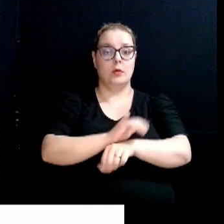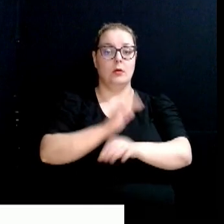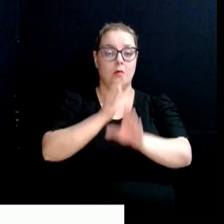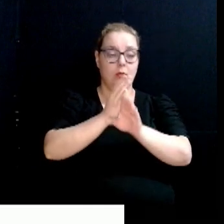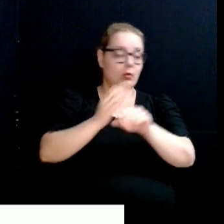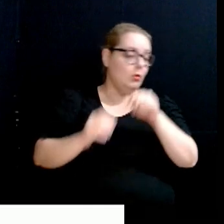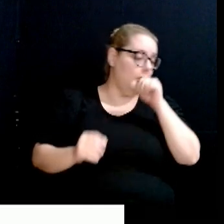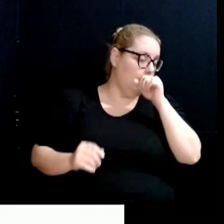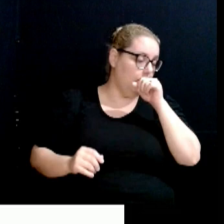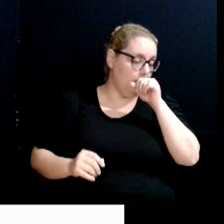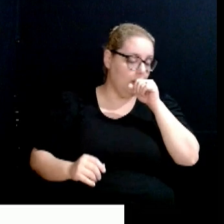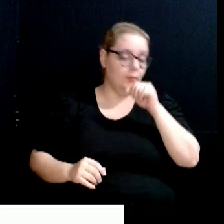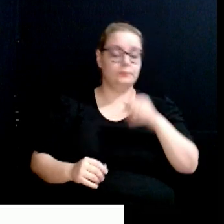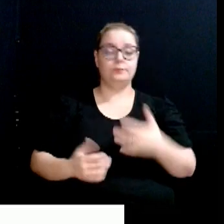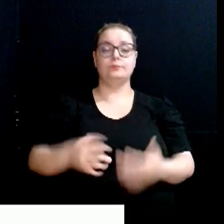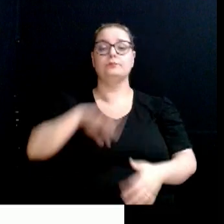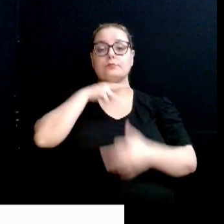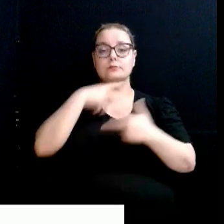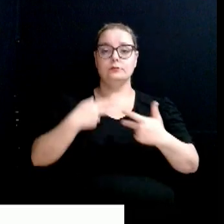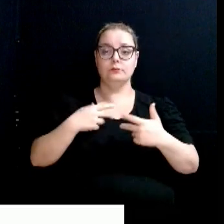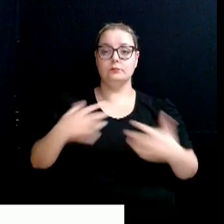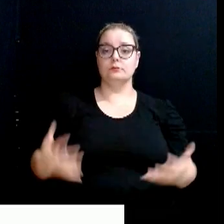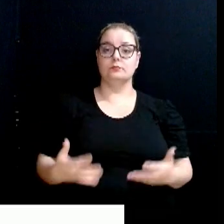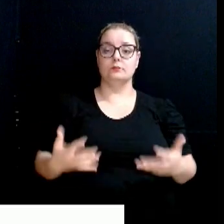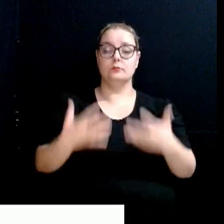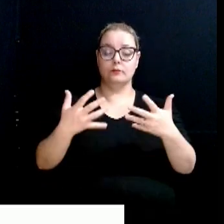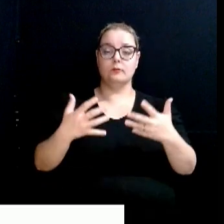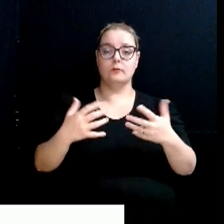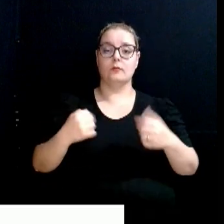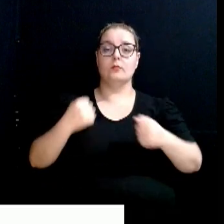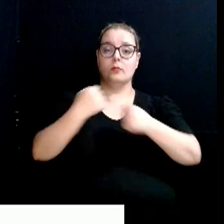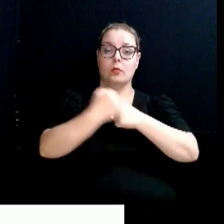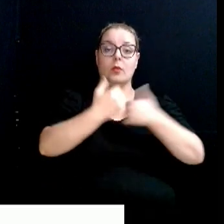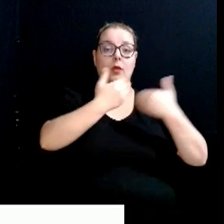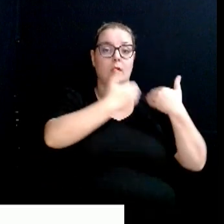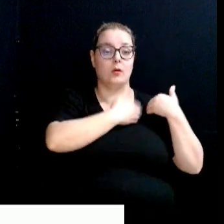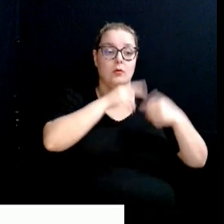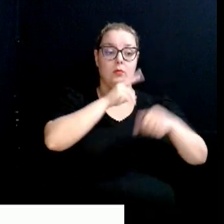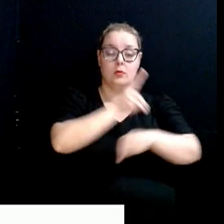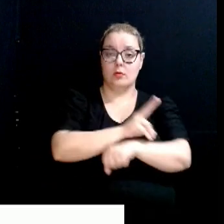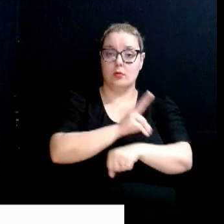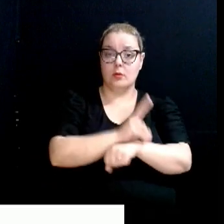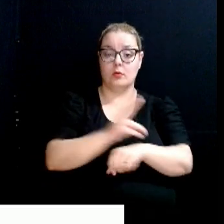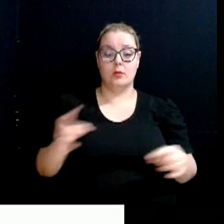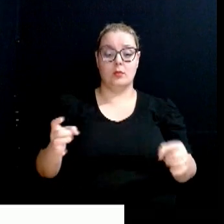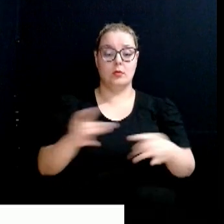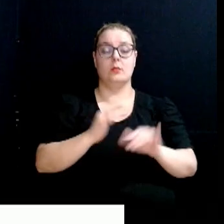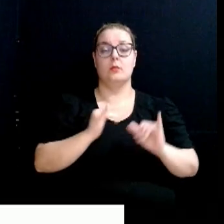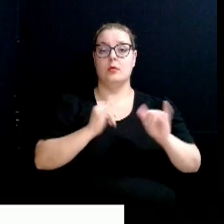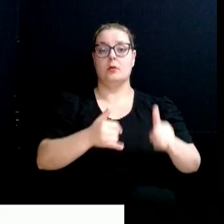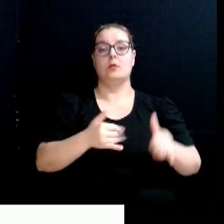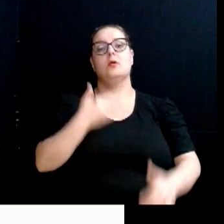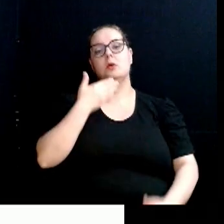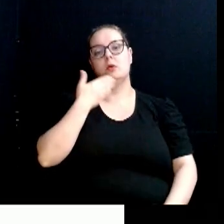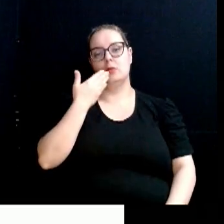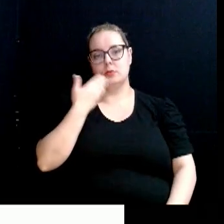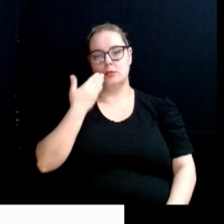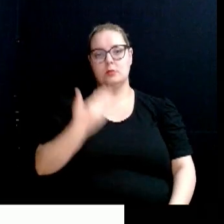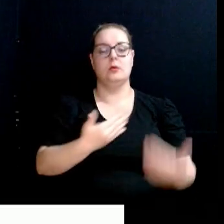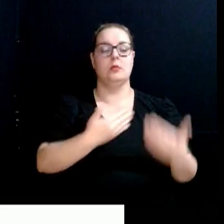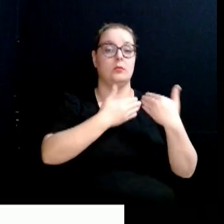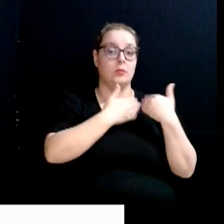animais, forma de promover a guarda responsável, combater o abandono e facilitar a responsabilização dos